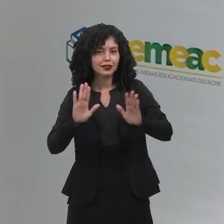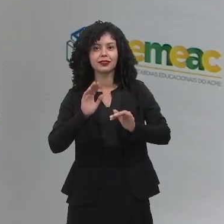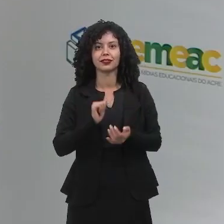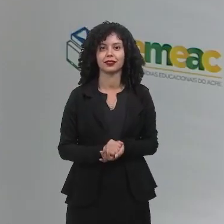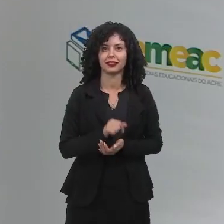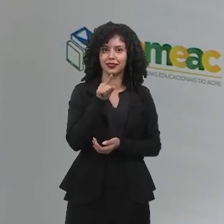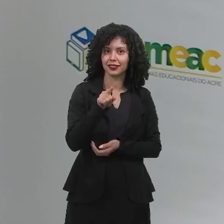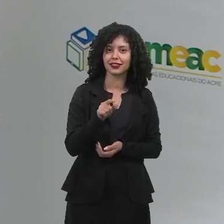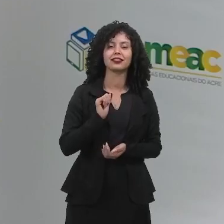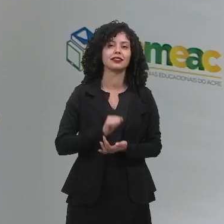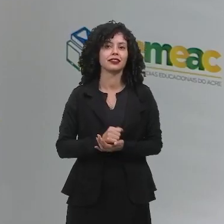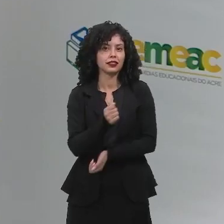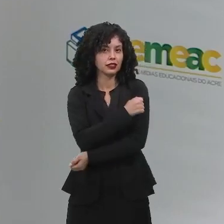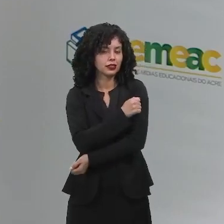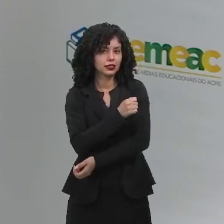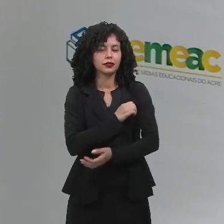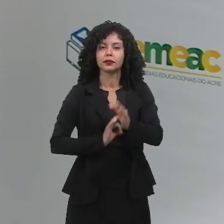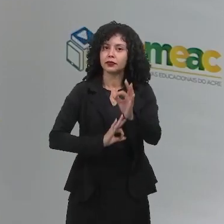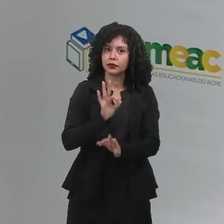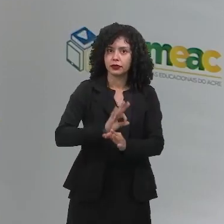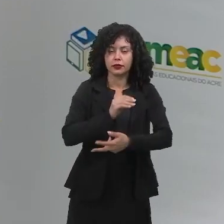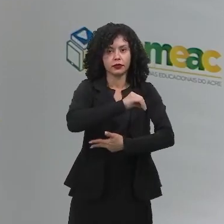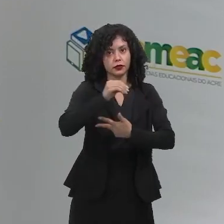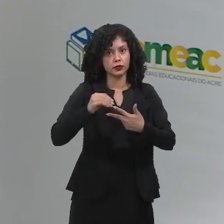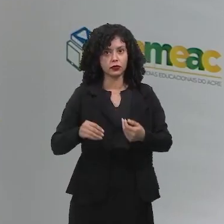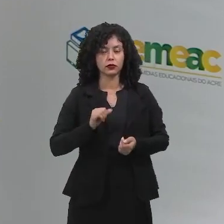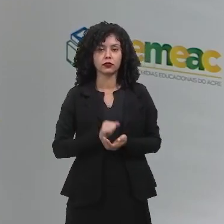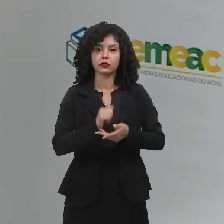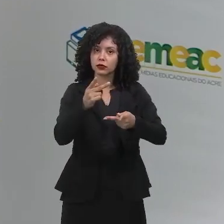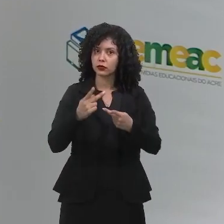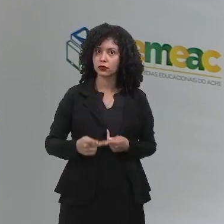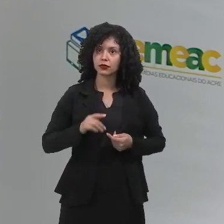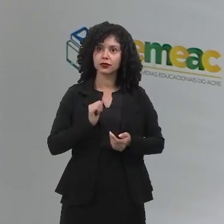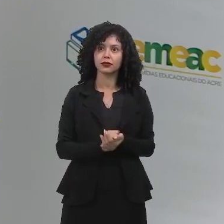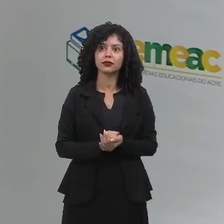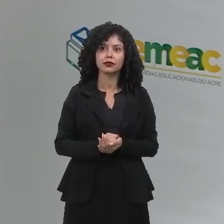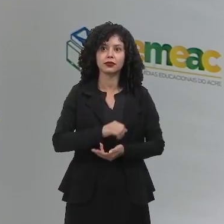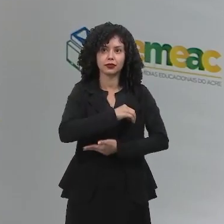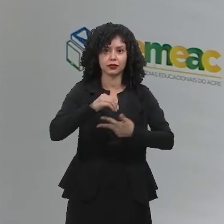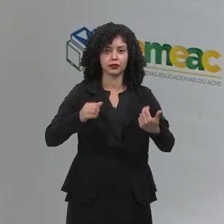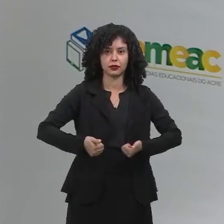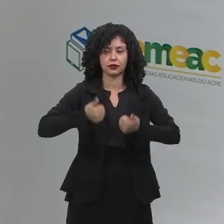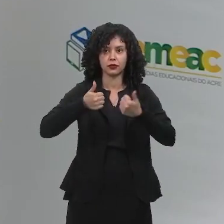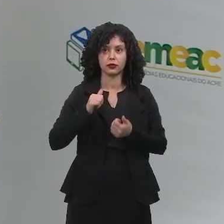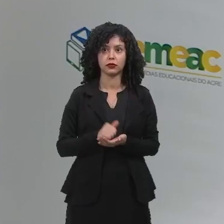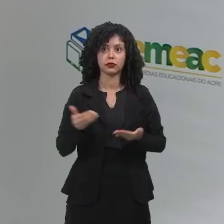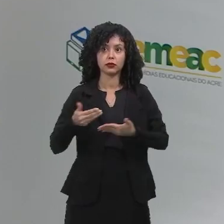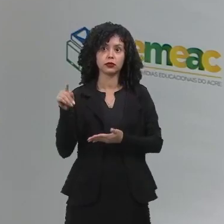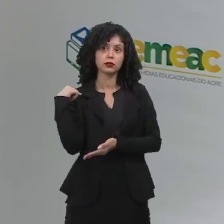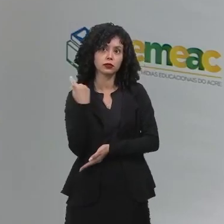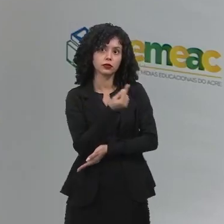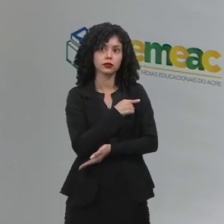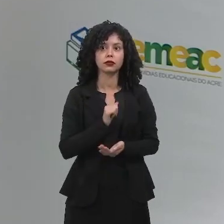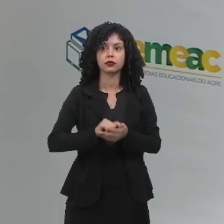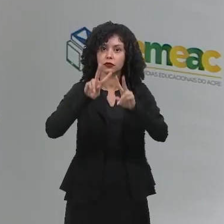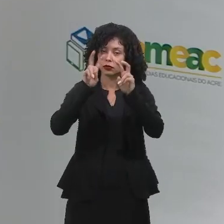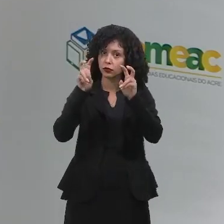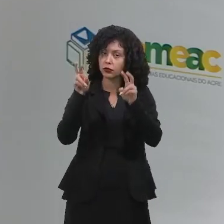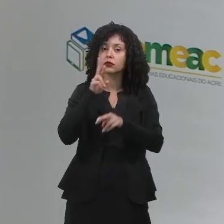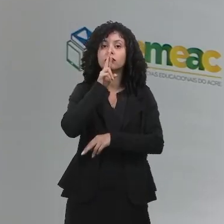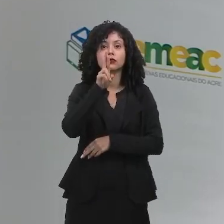Olá, você aluno que está se preparando para o Enem. Seja bem-vindo ao Pré-Enem Legal. Hoje vamos tratar